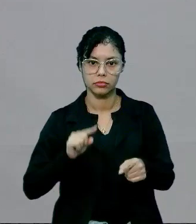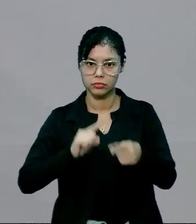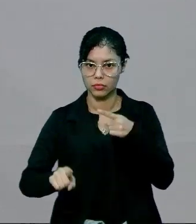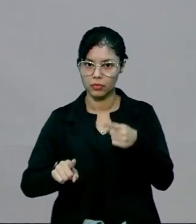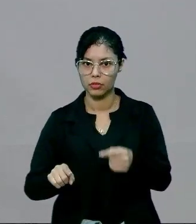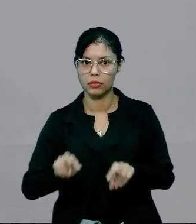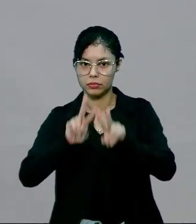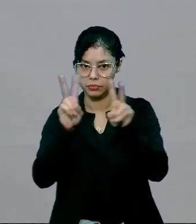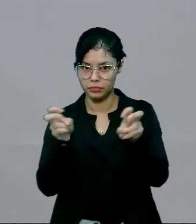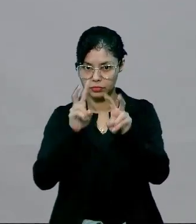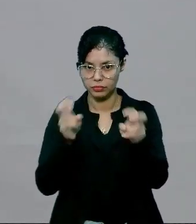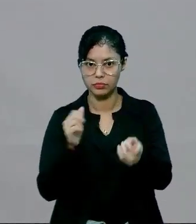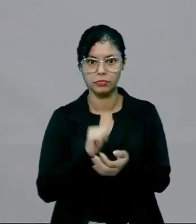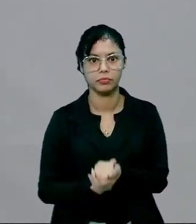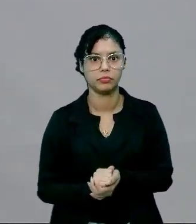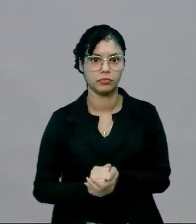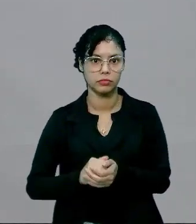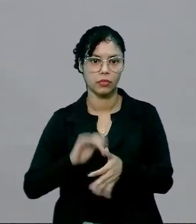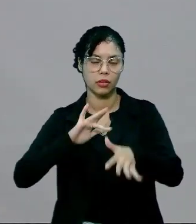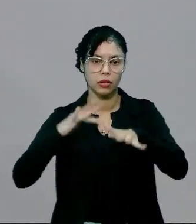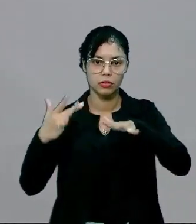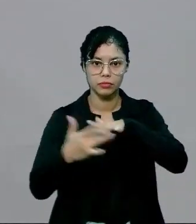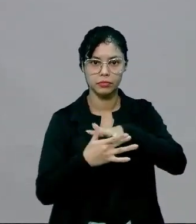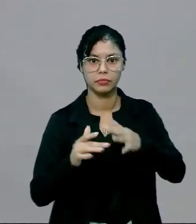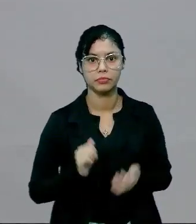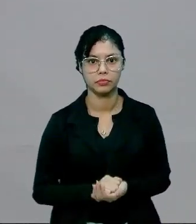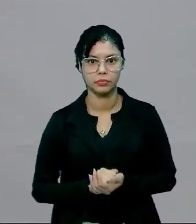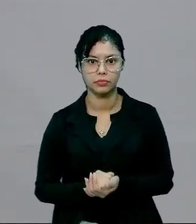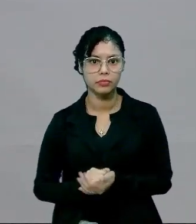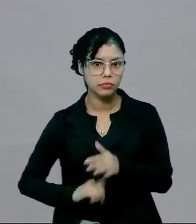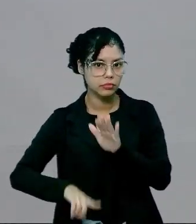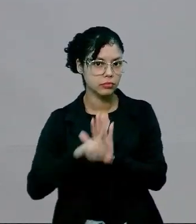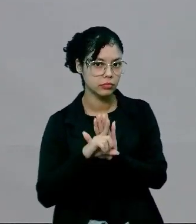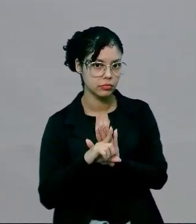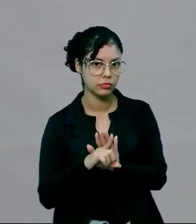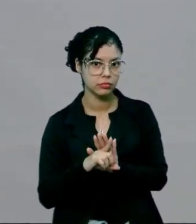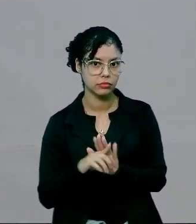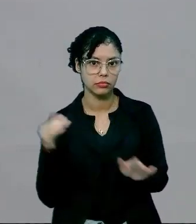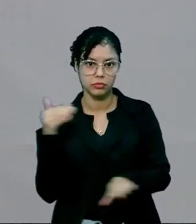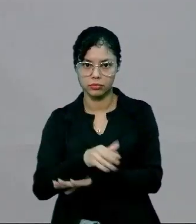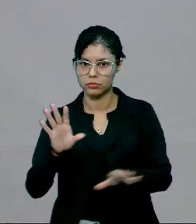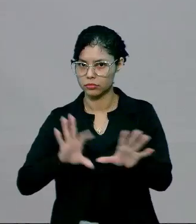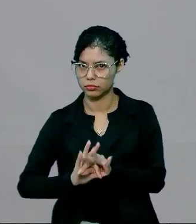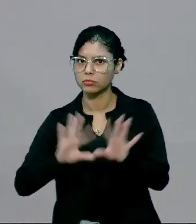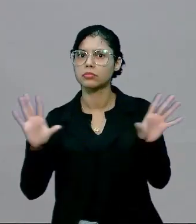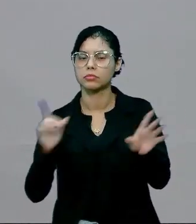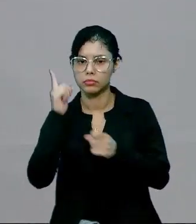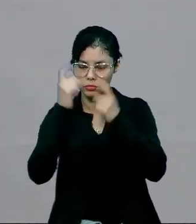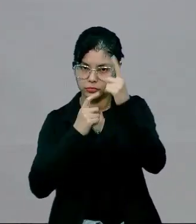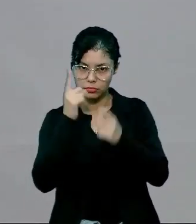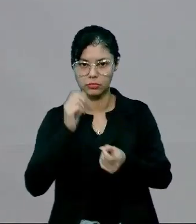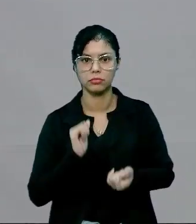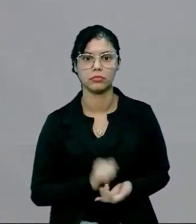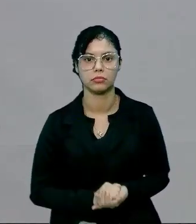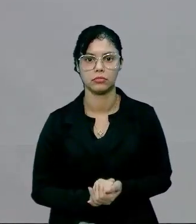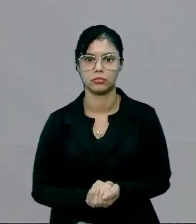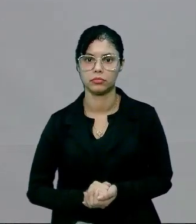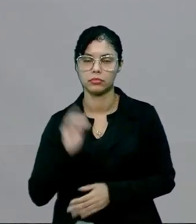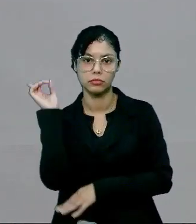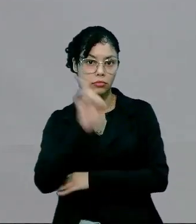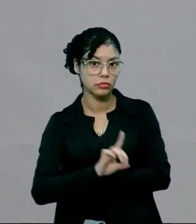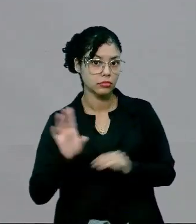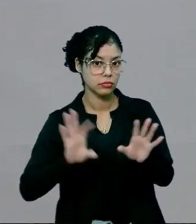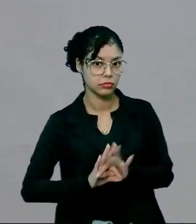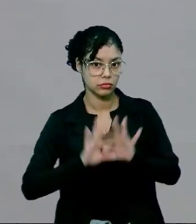proíba determinados tipos de conduta nas redes sociais, essa lei, ela vai ferir a liberdade de expressão? Será que o